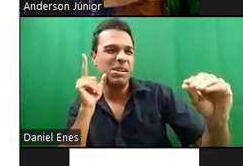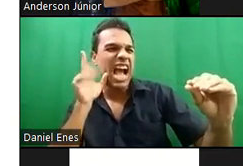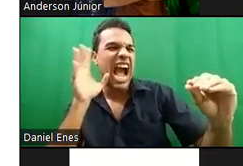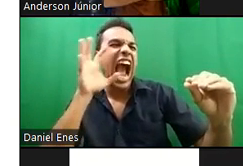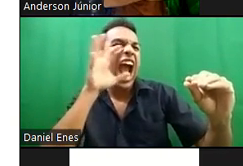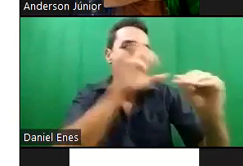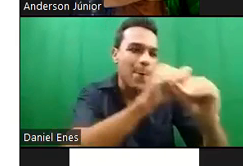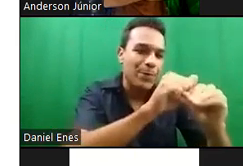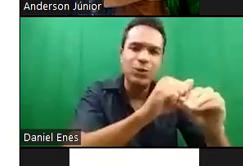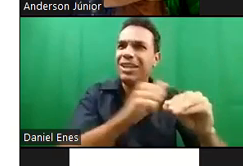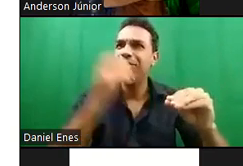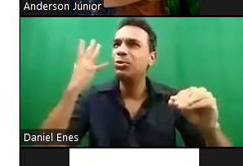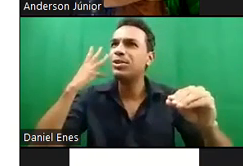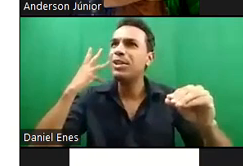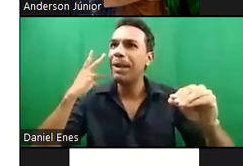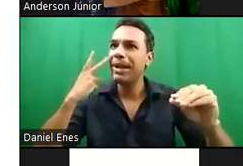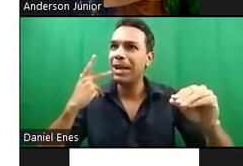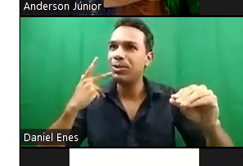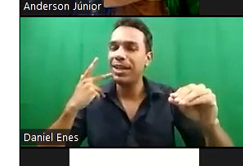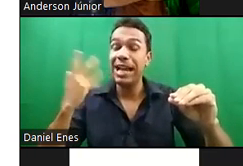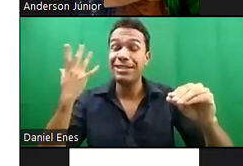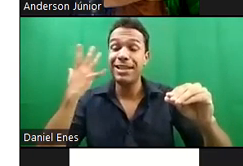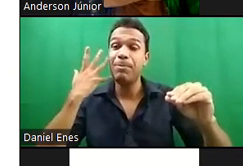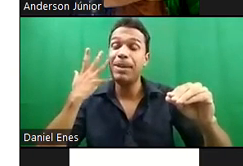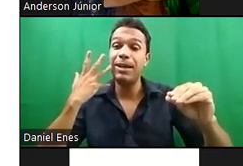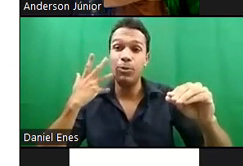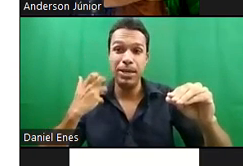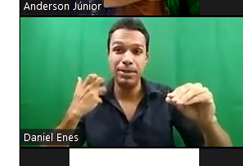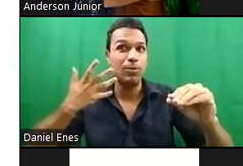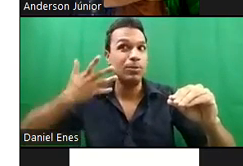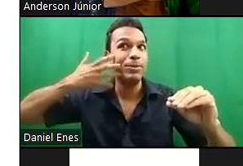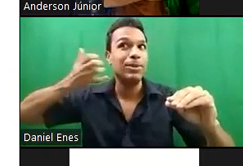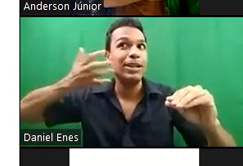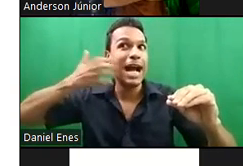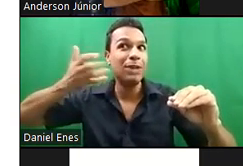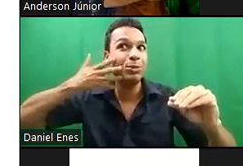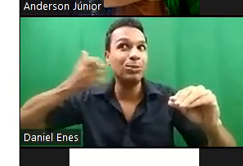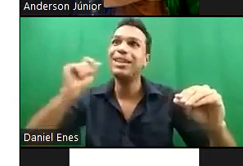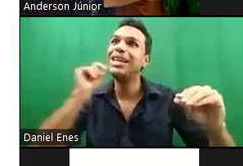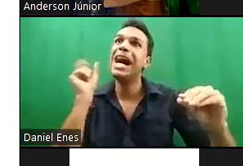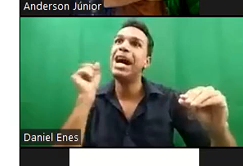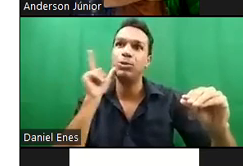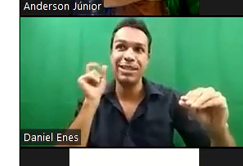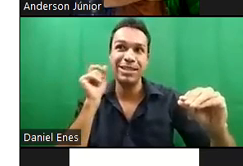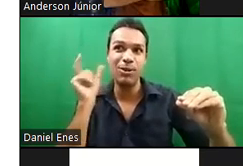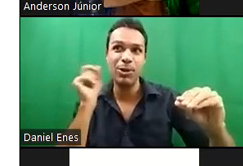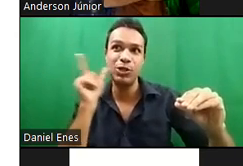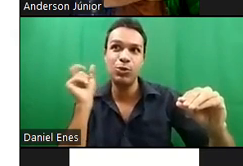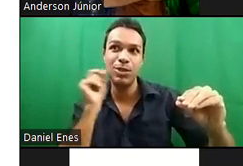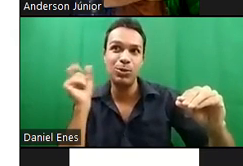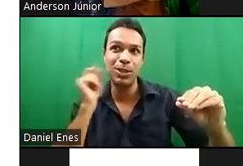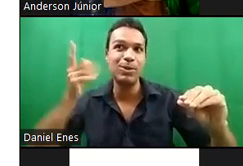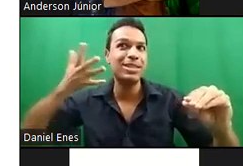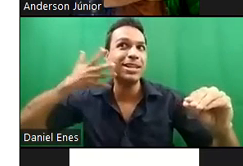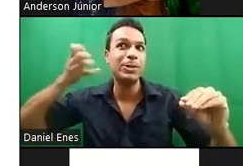gato. Eu tinha até feito outro sinal para gato, né? Aliás, isso aqui é para leão, perdão. Gato e gatos. Esse aqui é o que a gente